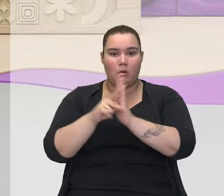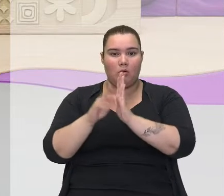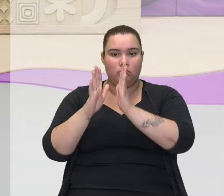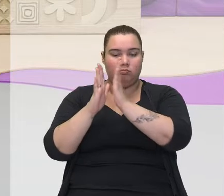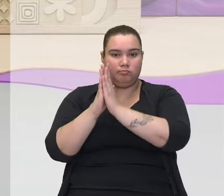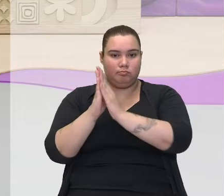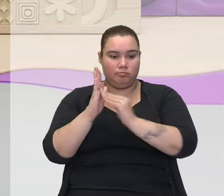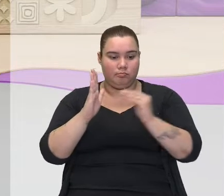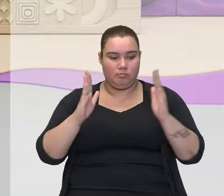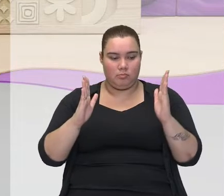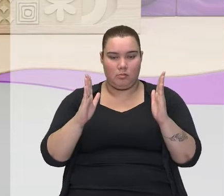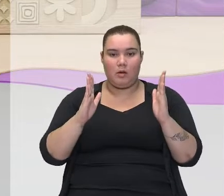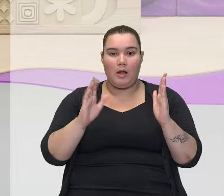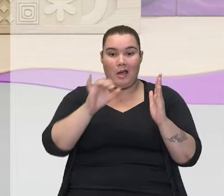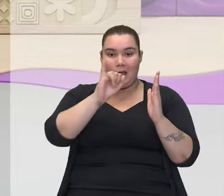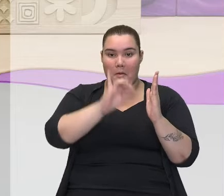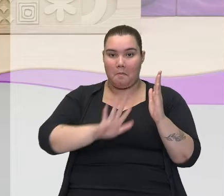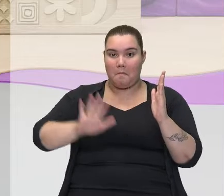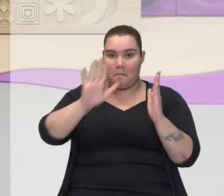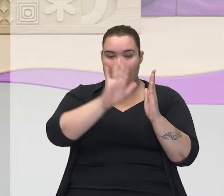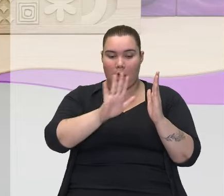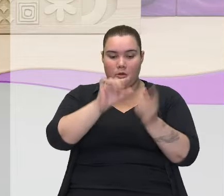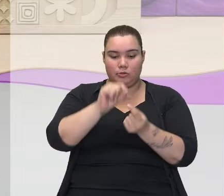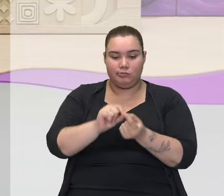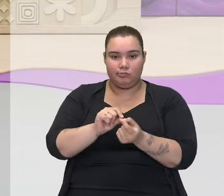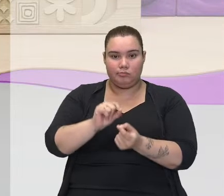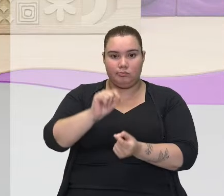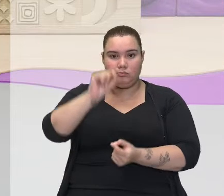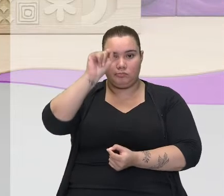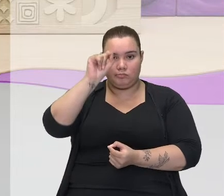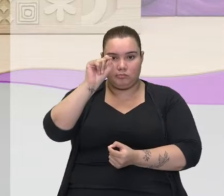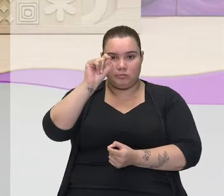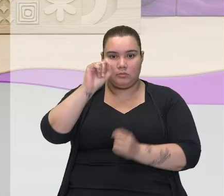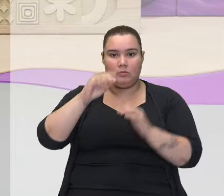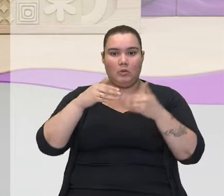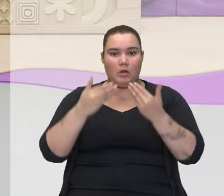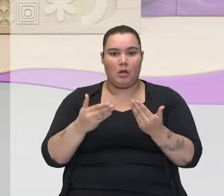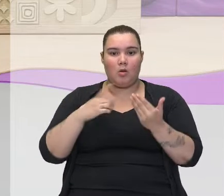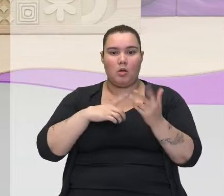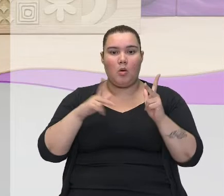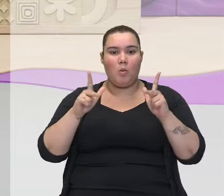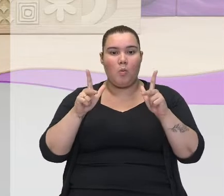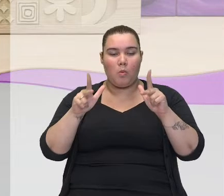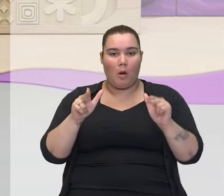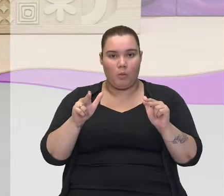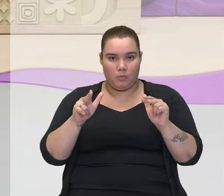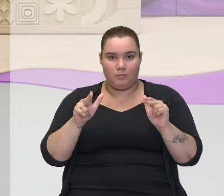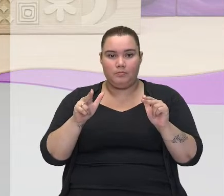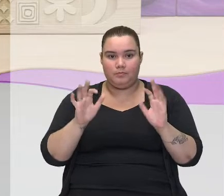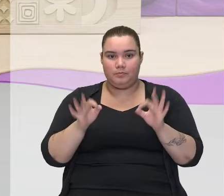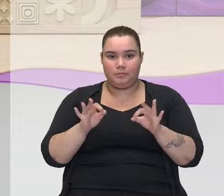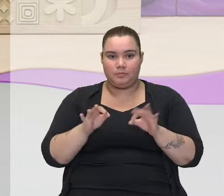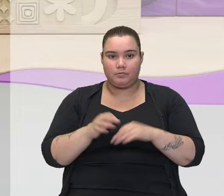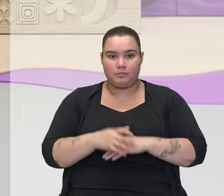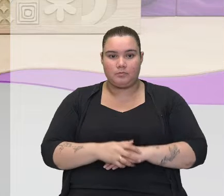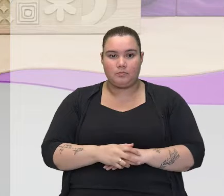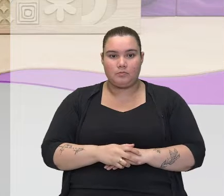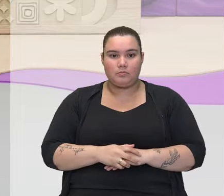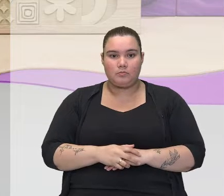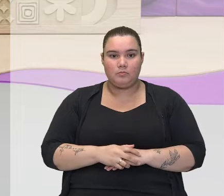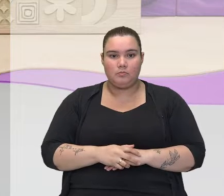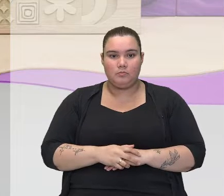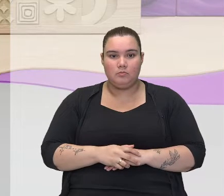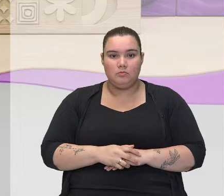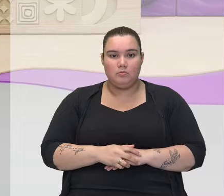partes semelhantes por um eixo e assim refletido, tá? Então,